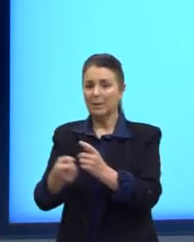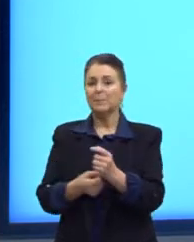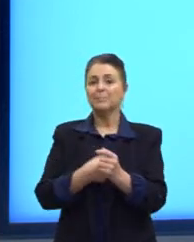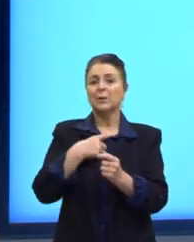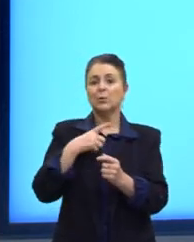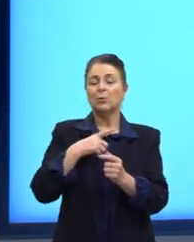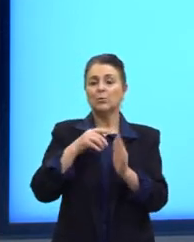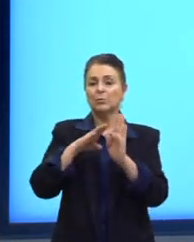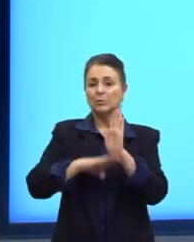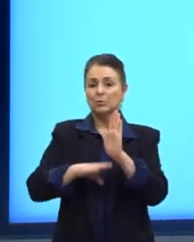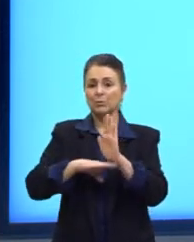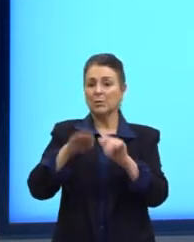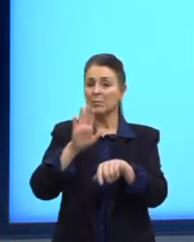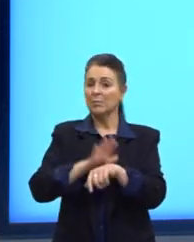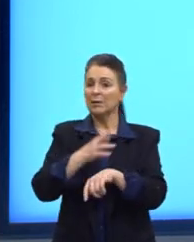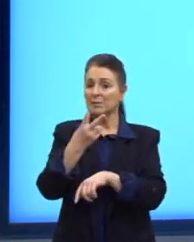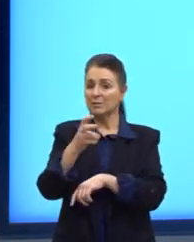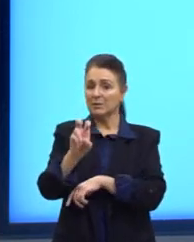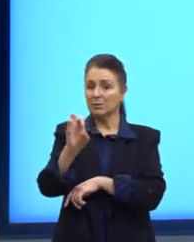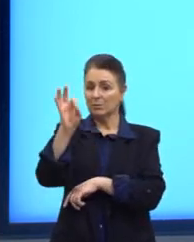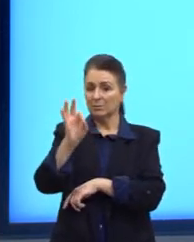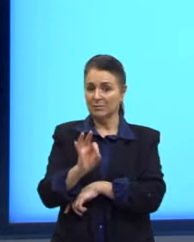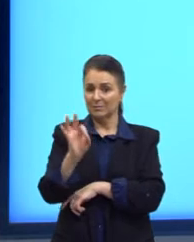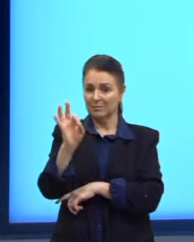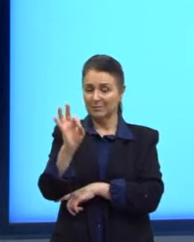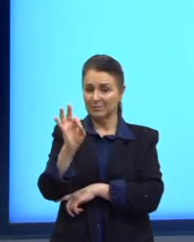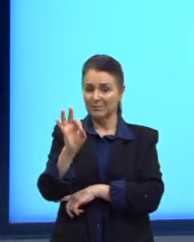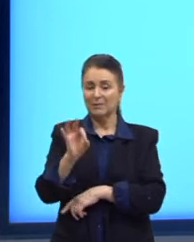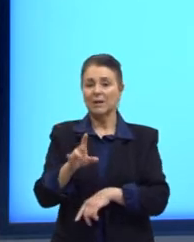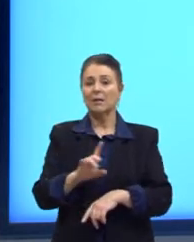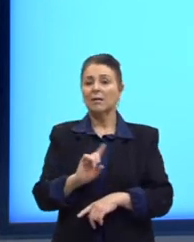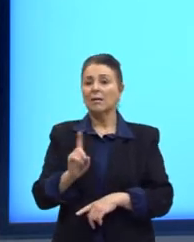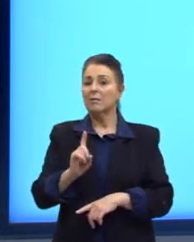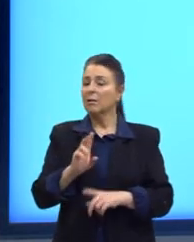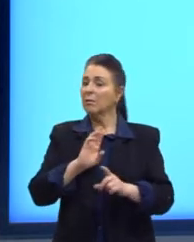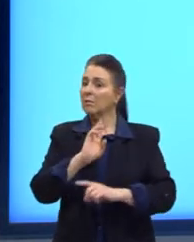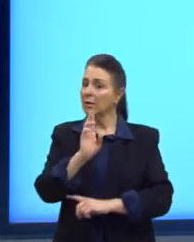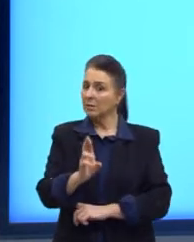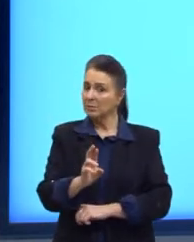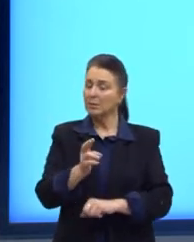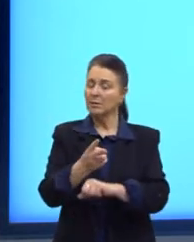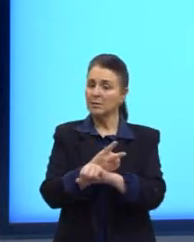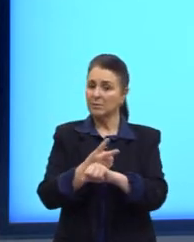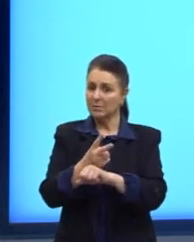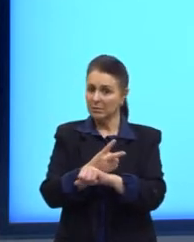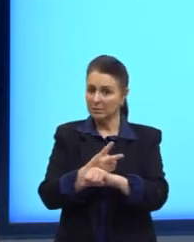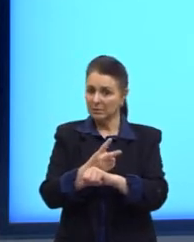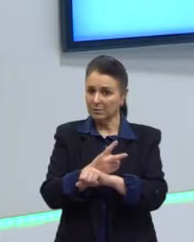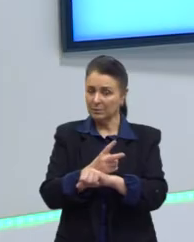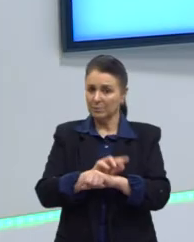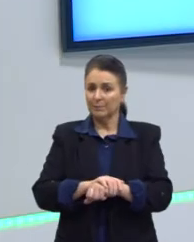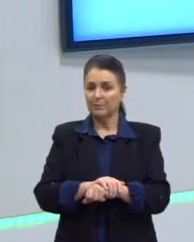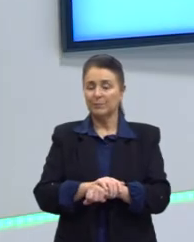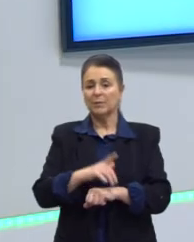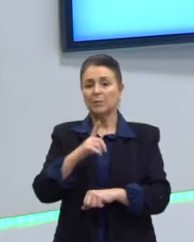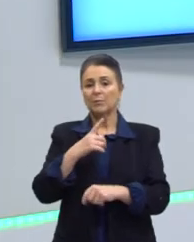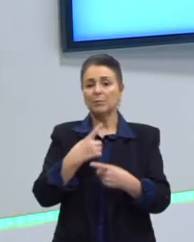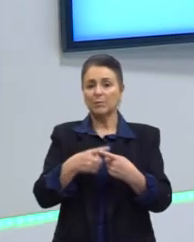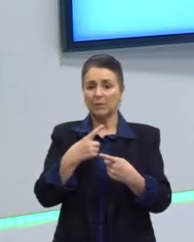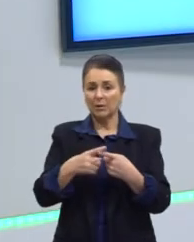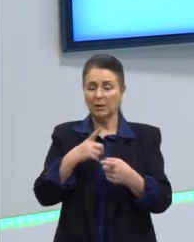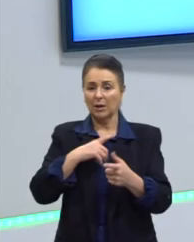do que 25% essa ainda não é a nossa resposta gente porque nós temos o seguinte